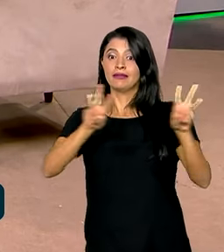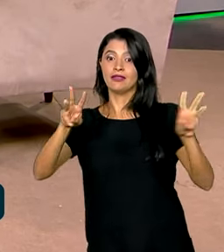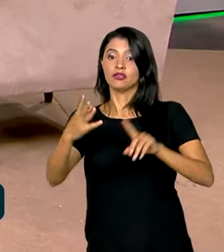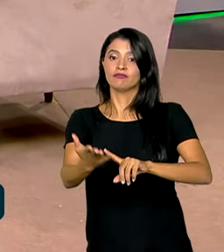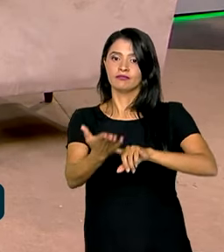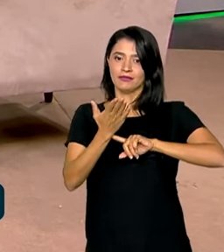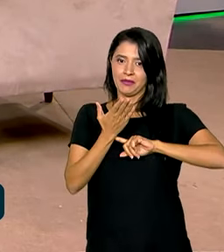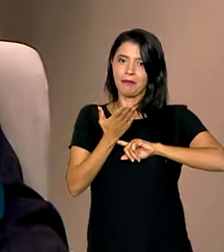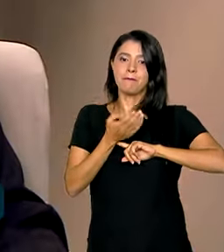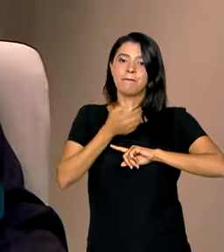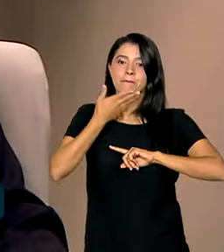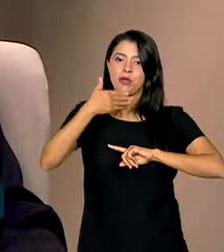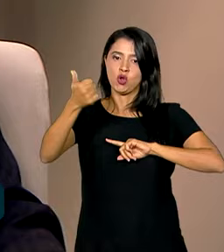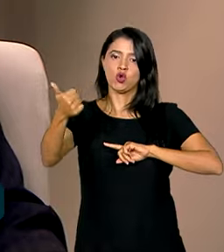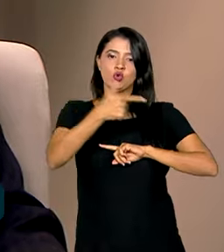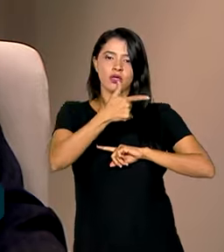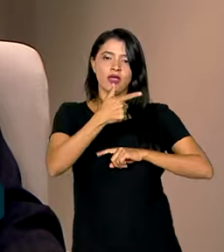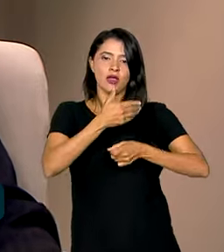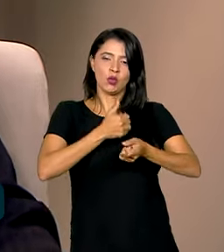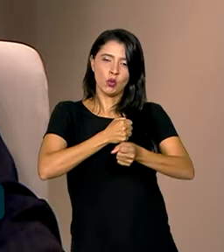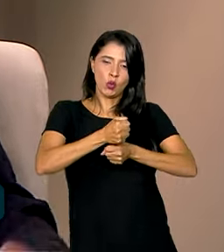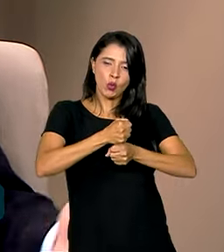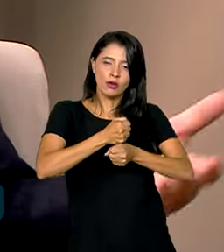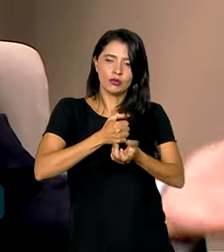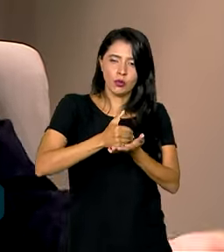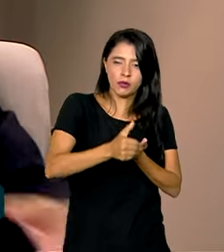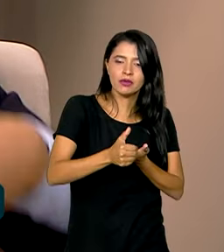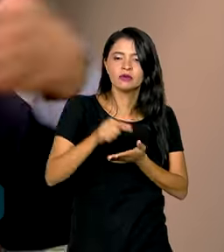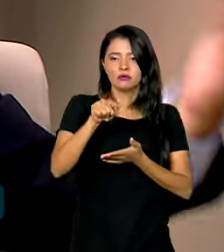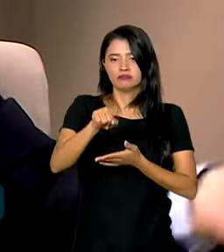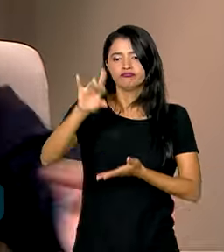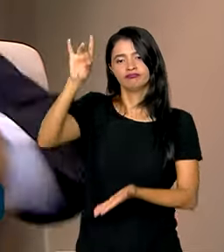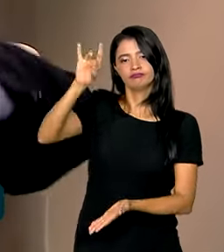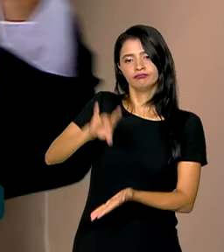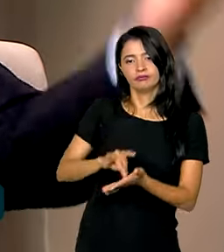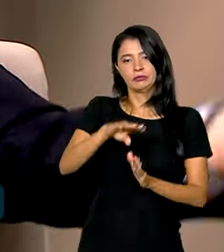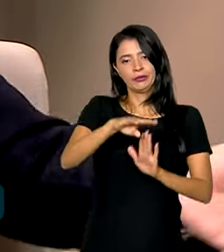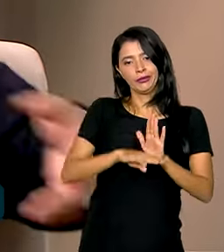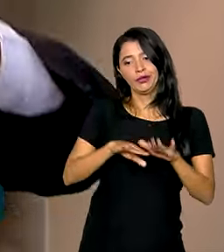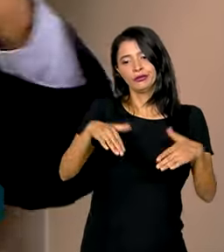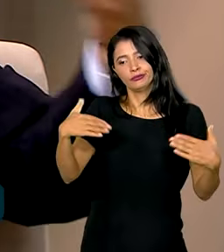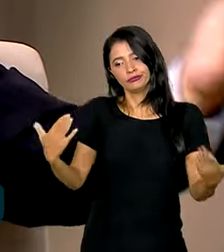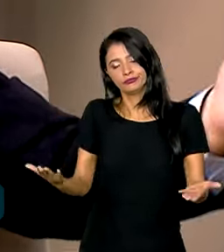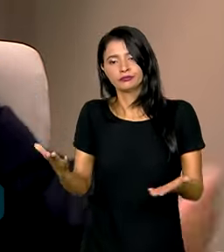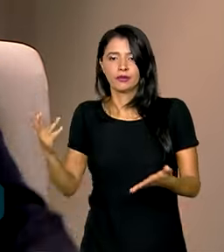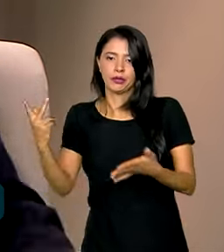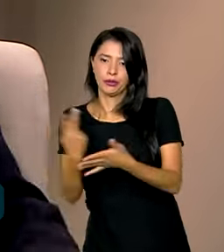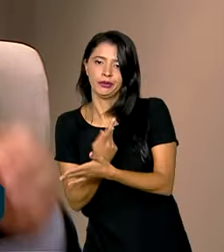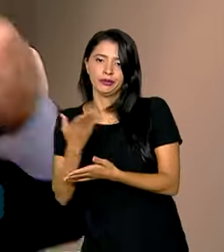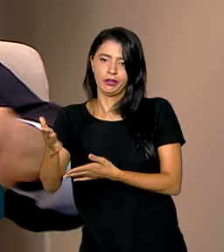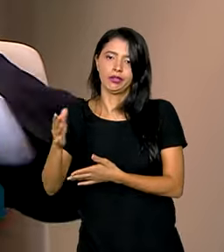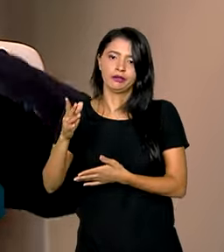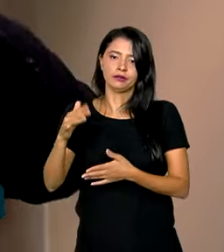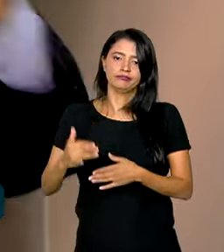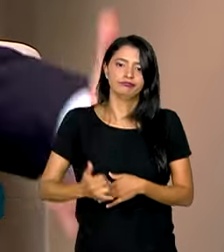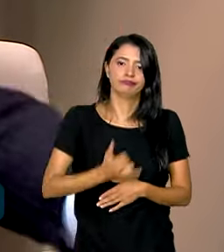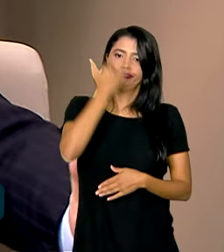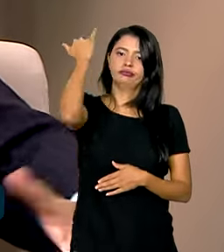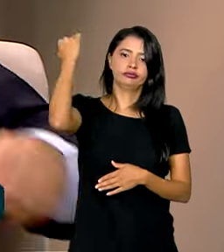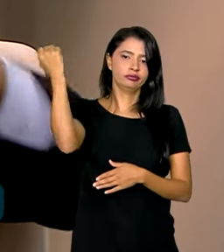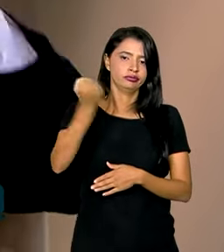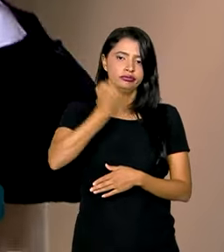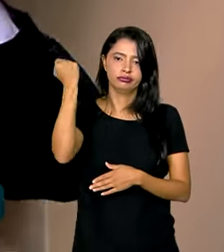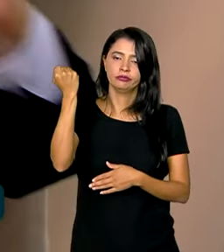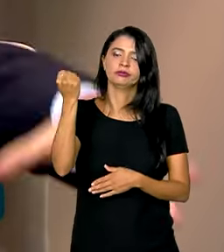havia no começo do ano. Então, são êxitos desse programa. Quando, infelizmente, lamentavelmente, há essas tragédias, hoje também você tem